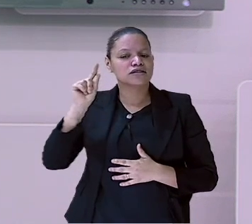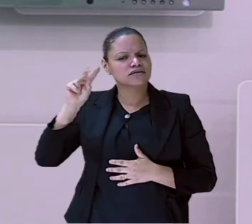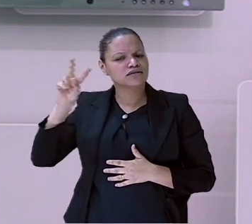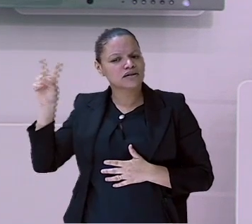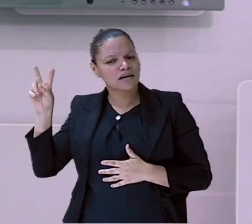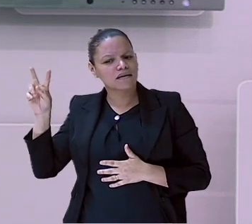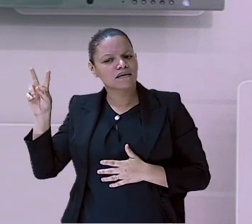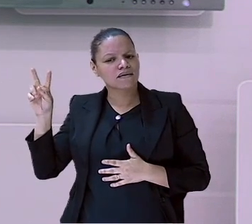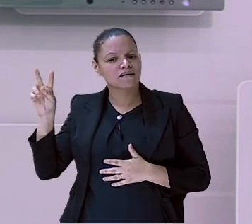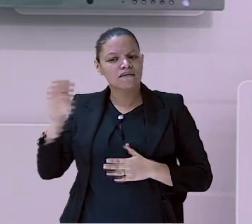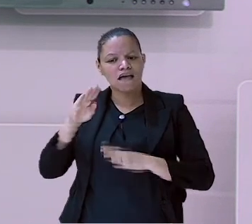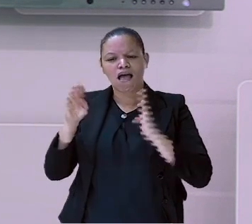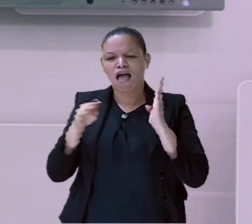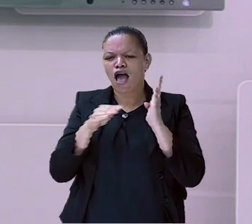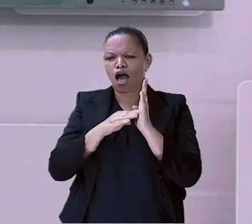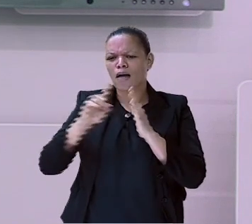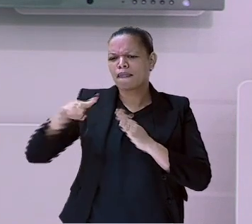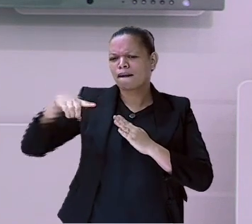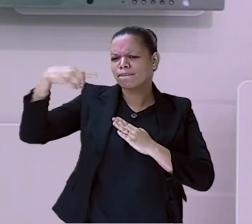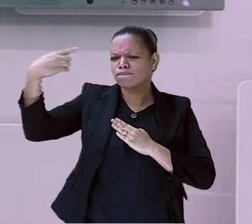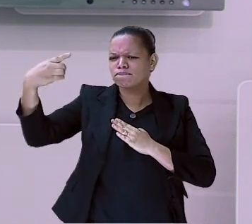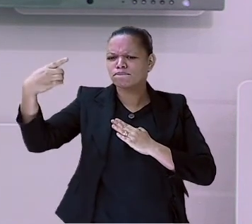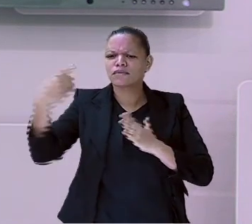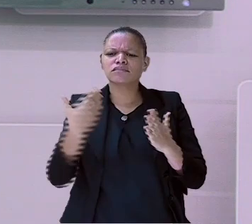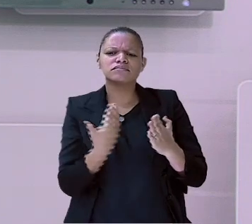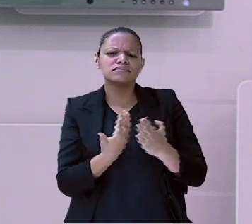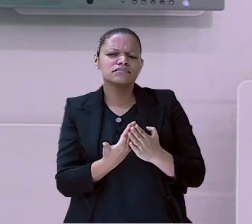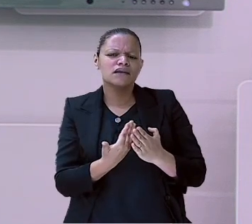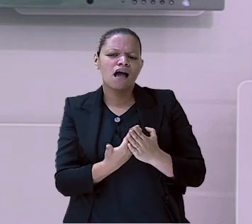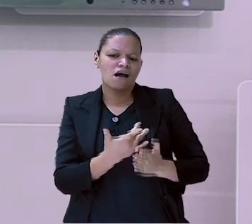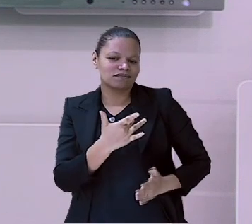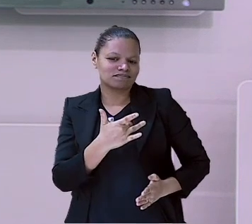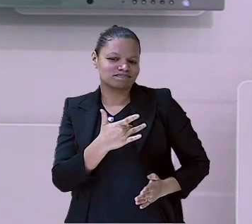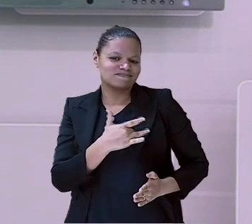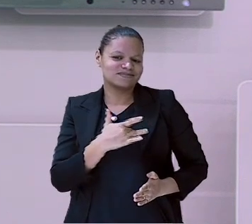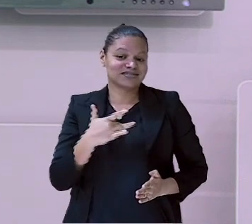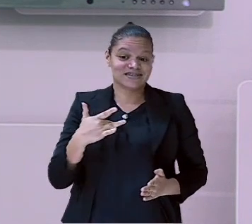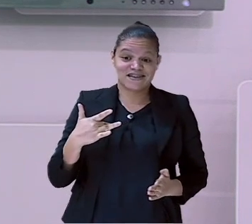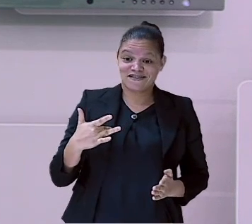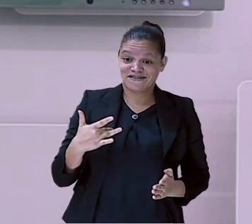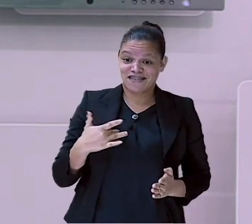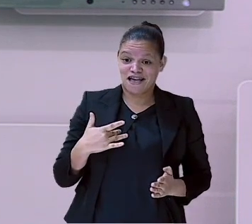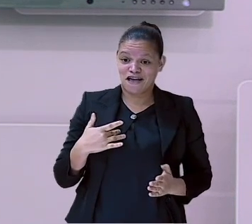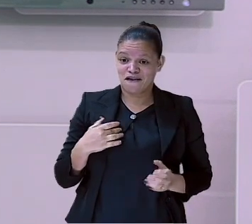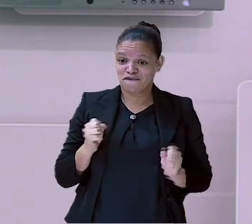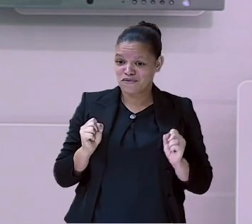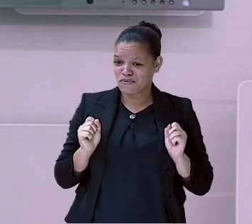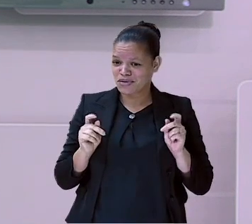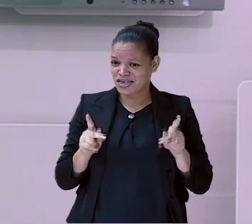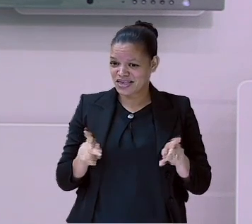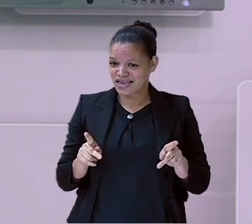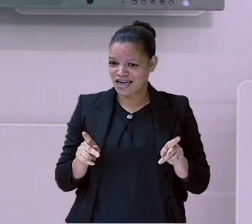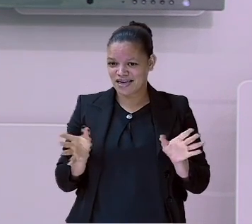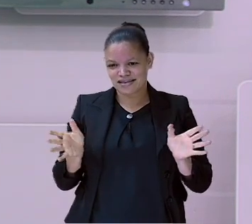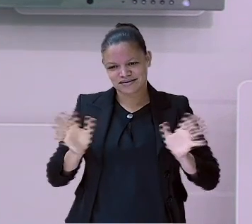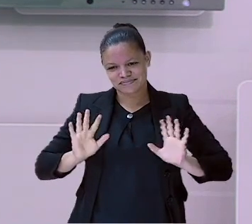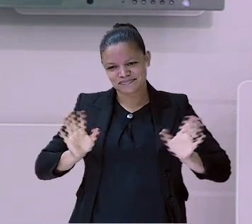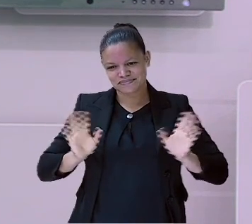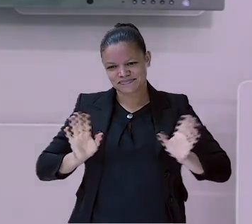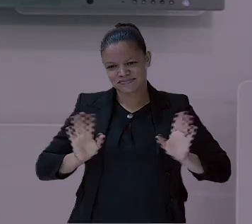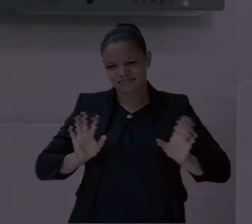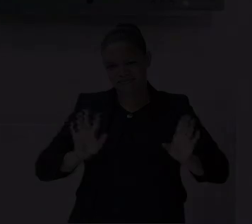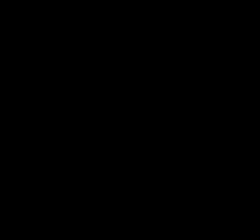e até uma próxima aula muito mais saudável com a sua nova alimentação, ok? Até mais!